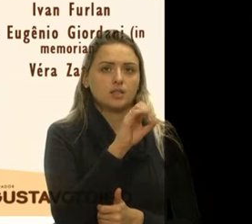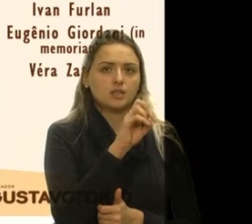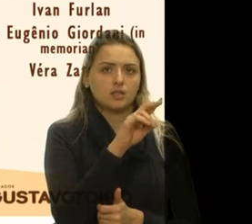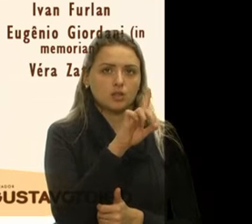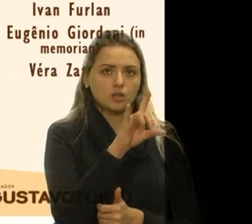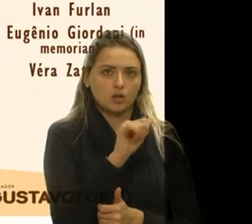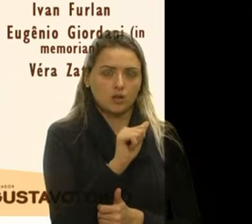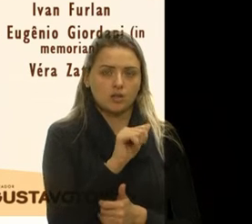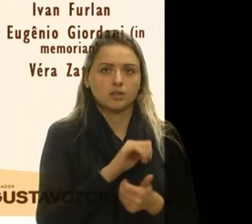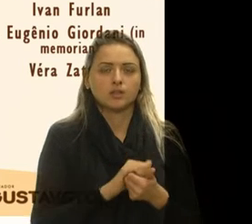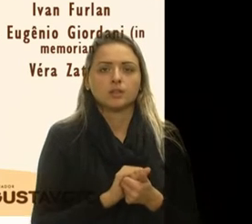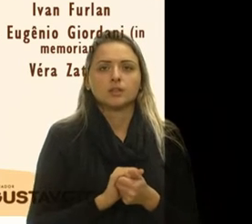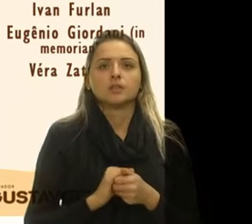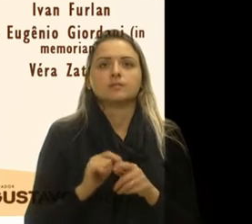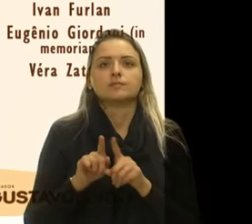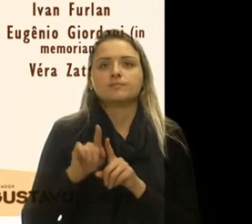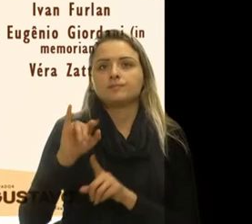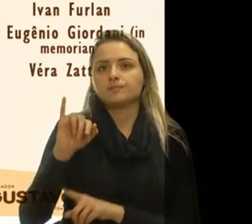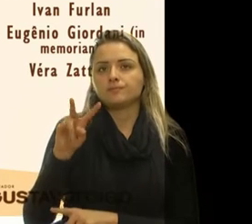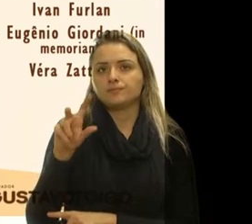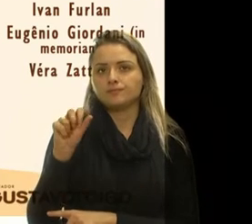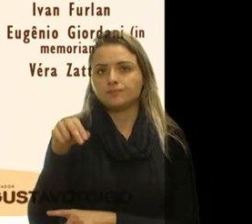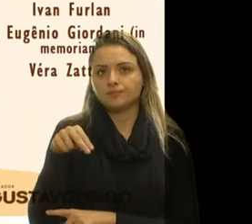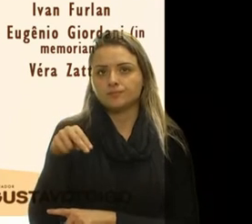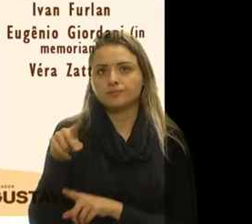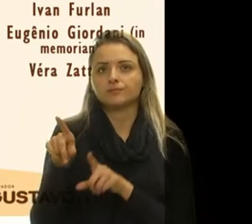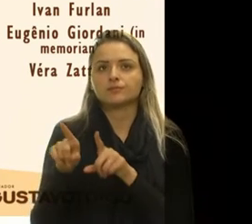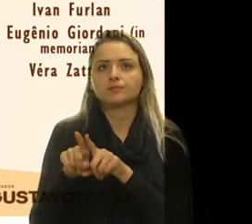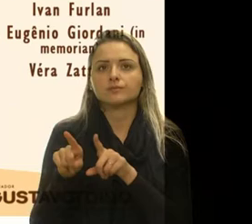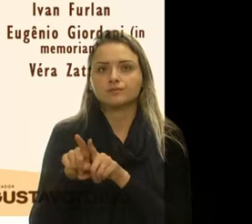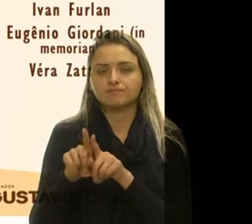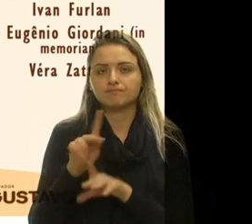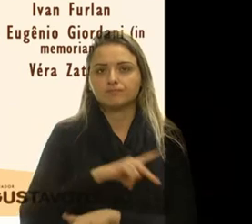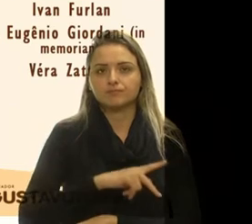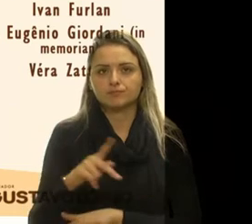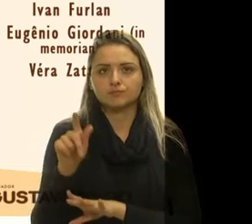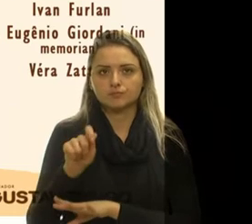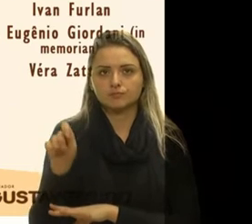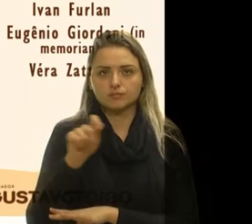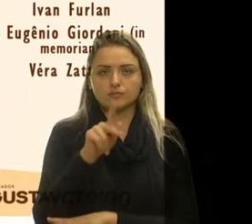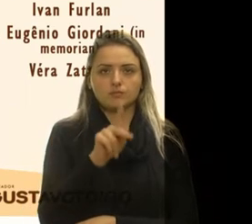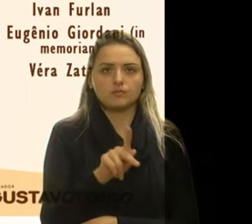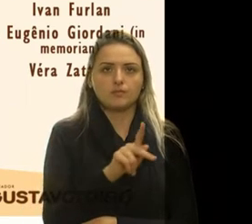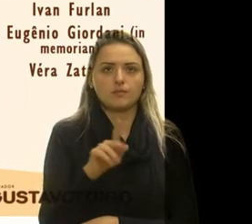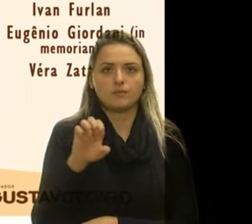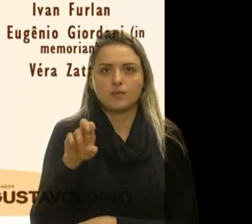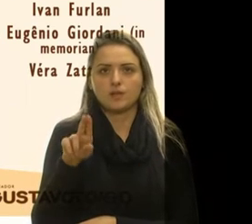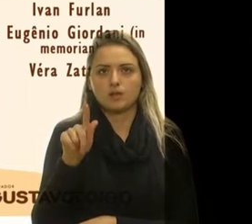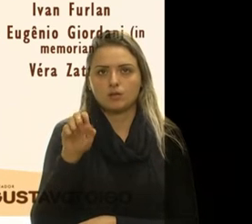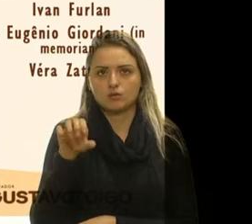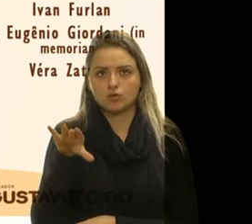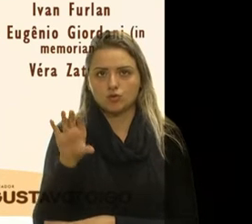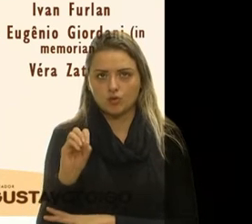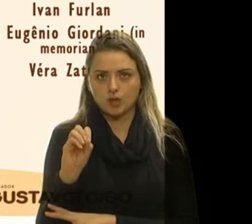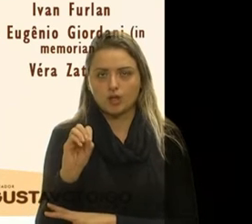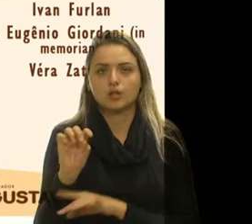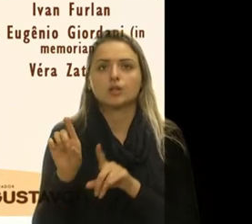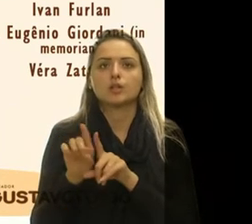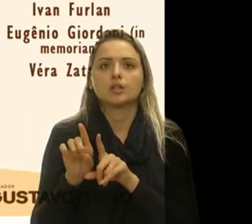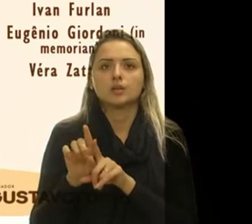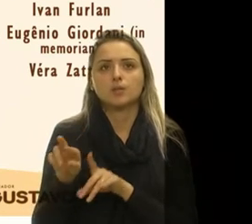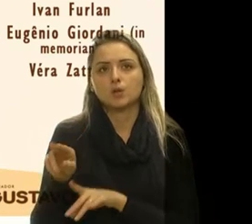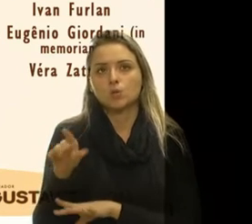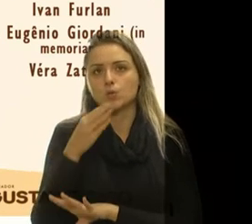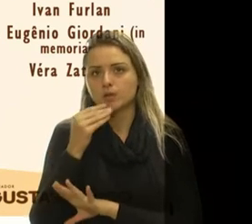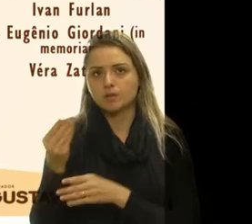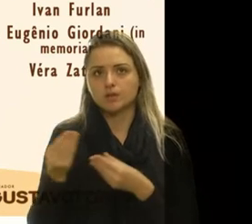da Via Sacra. Ivan Furlan, que também presidiu a instituição, o padre Eugênio Jordani, em memória, veio seu irmão receber, e a